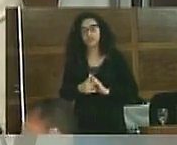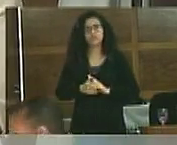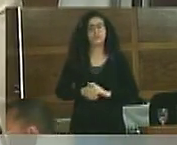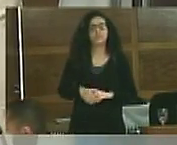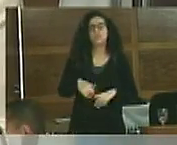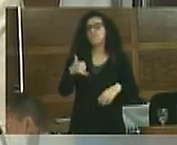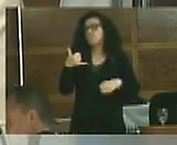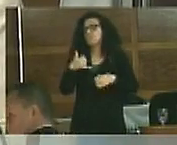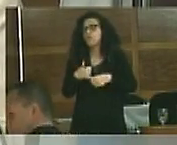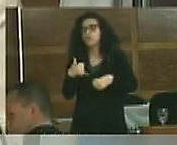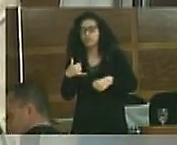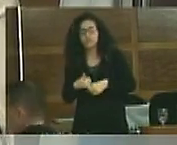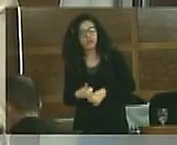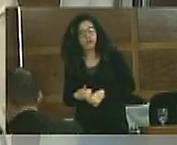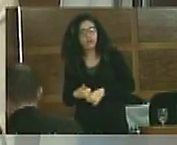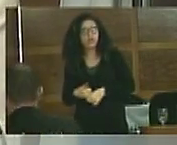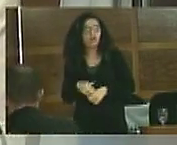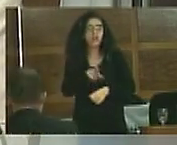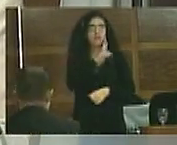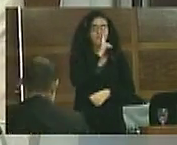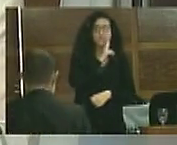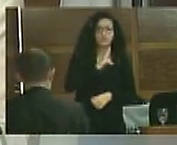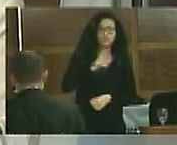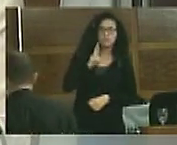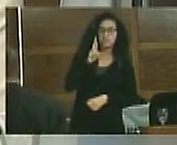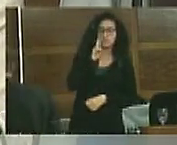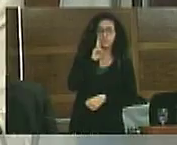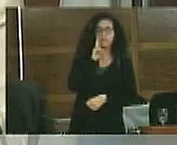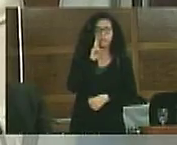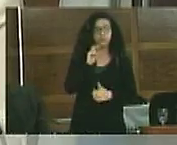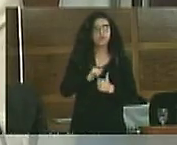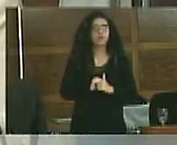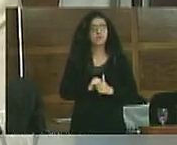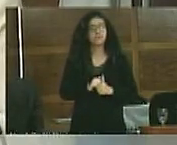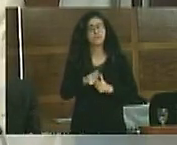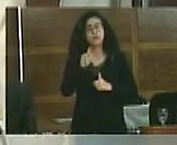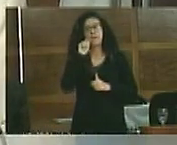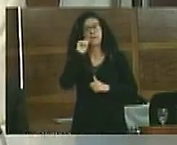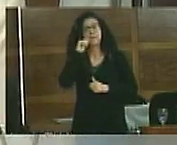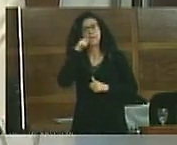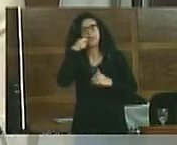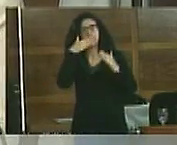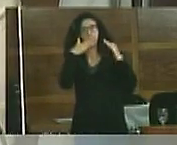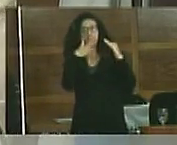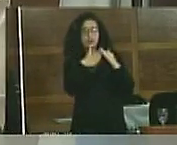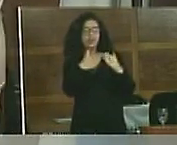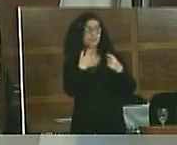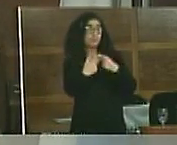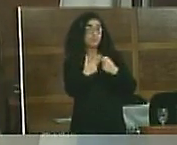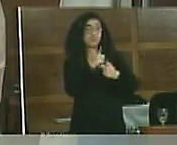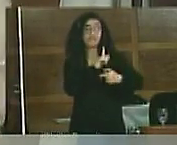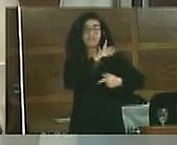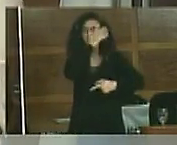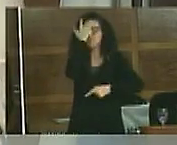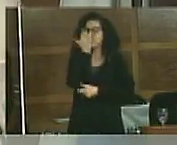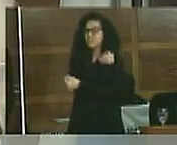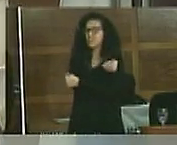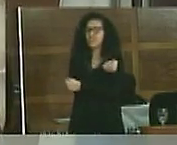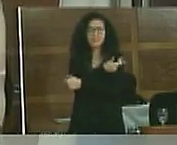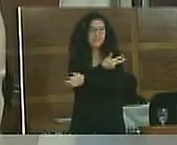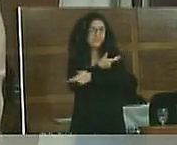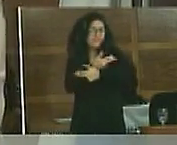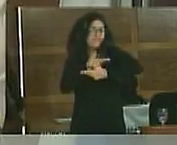de combustível, é restaurante, são as padarias, porque tem clientes para todos os tipos e são